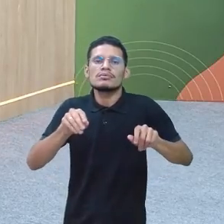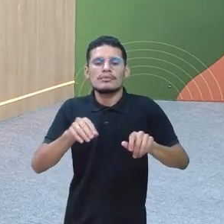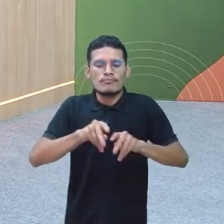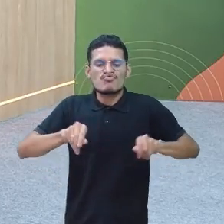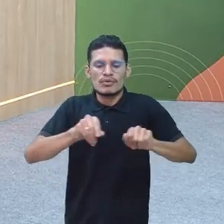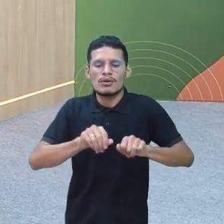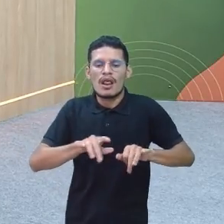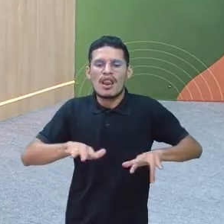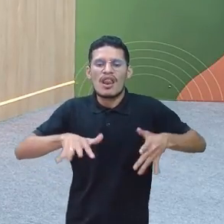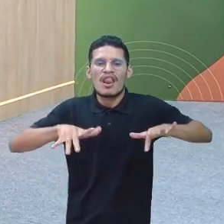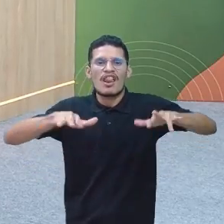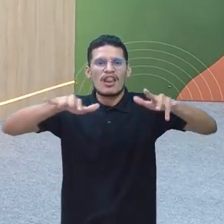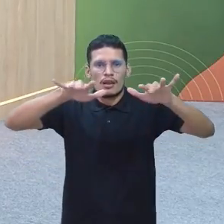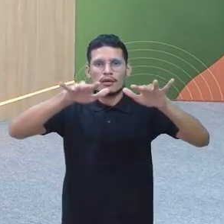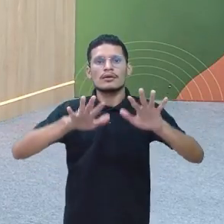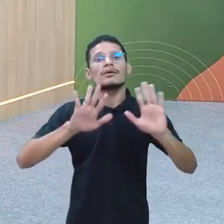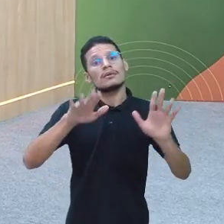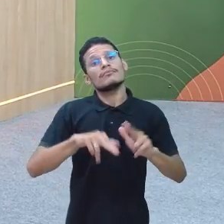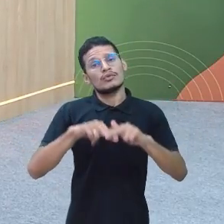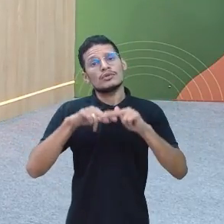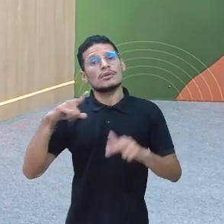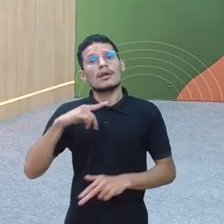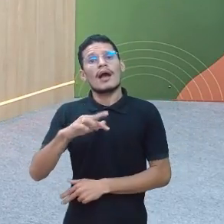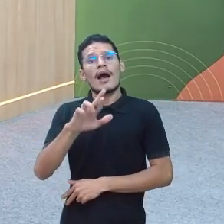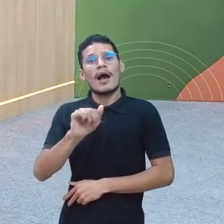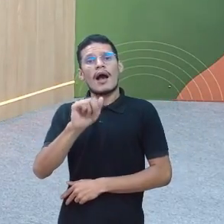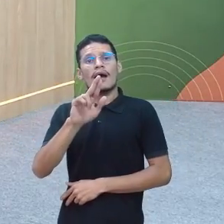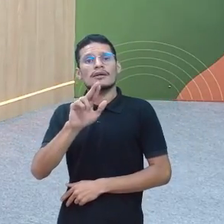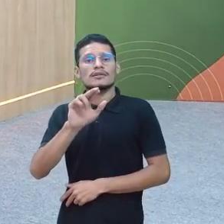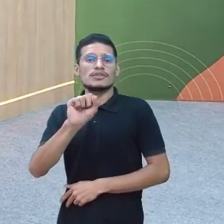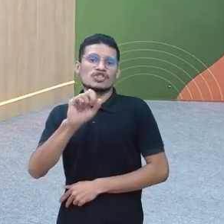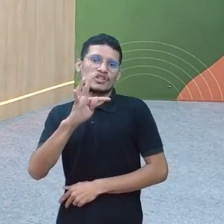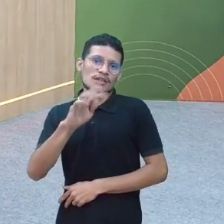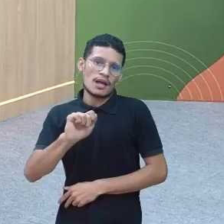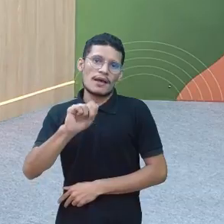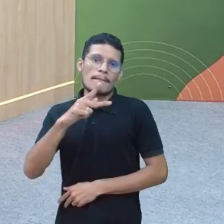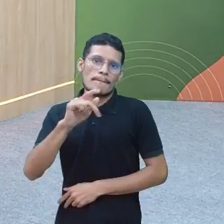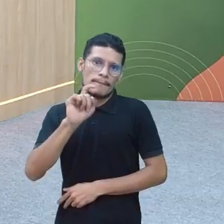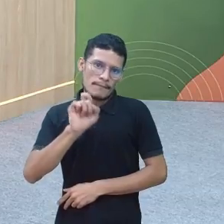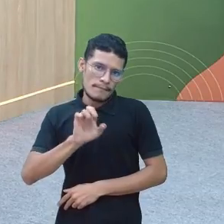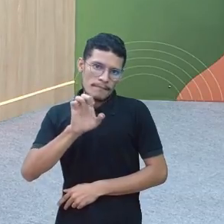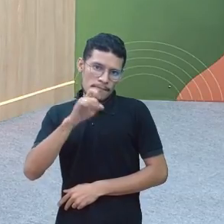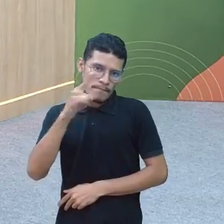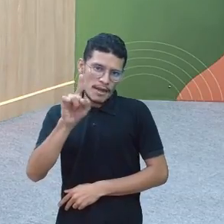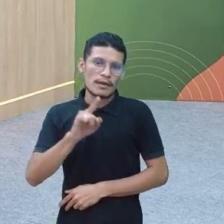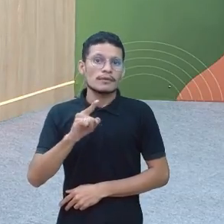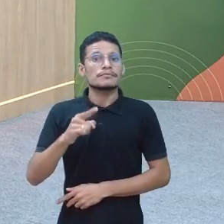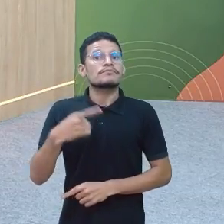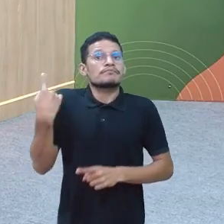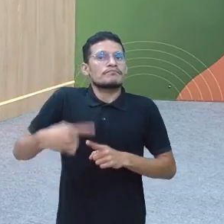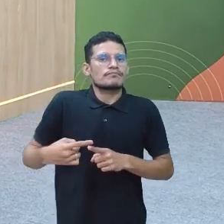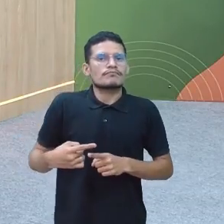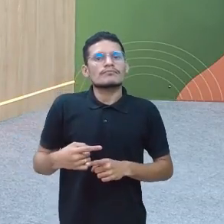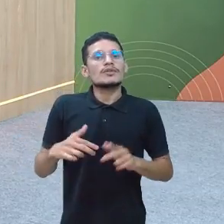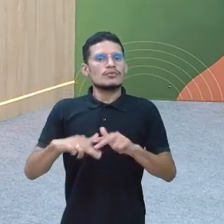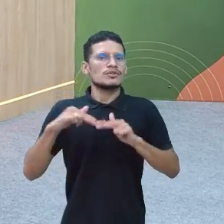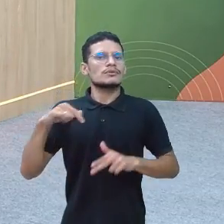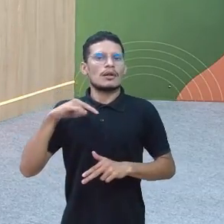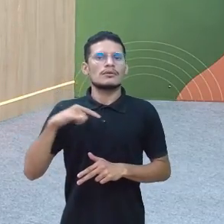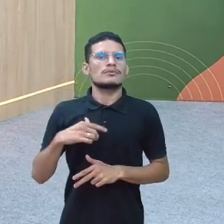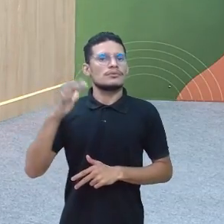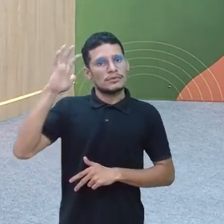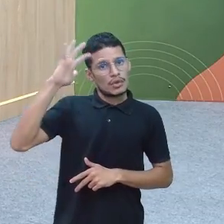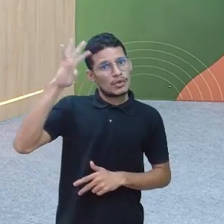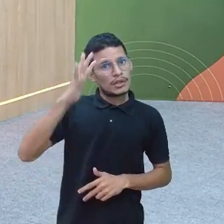arrasta-pé. Tranquilo? E aí essa é uma teoria. Essa teoria, ela tem comprovação